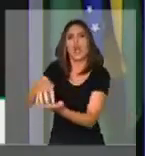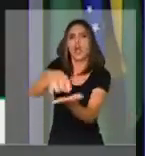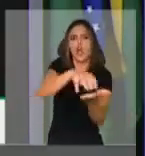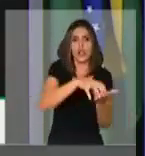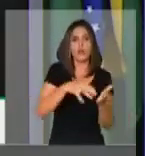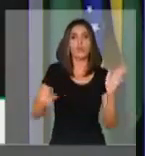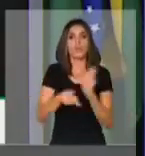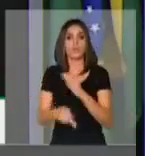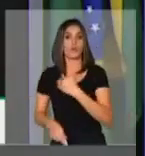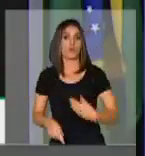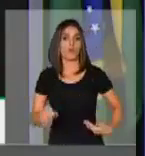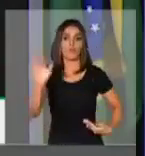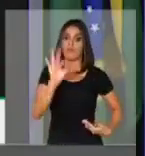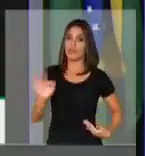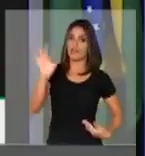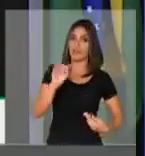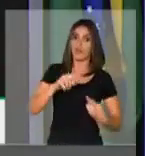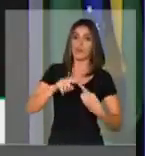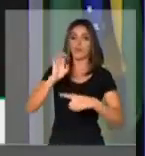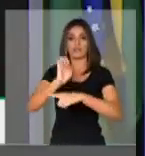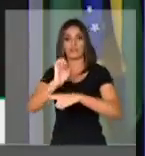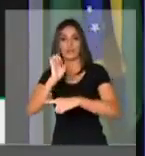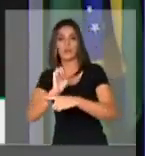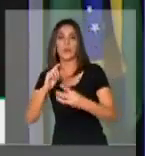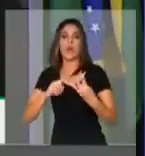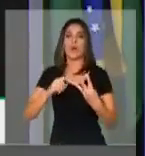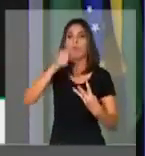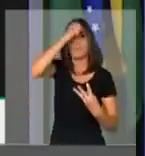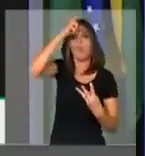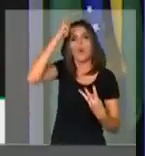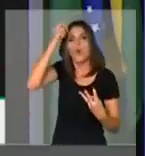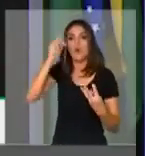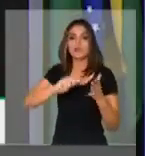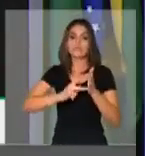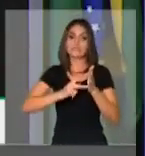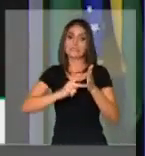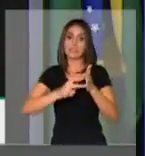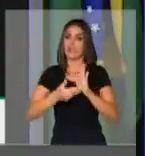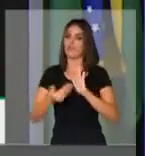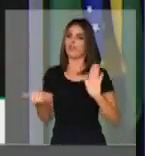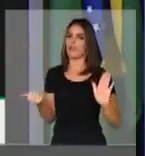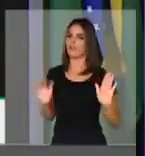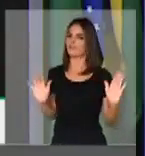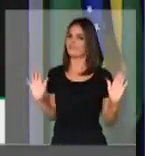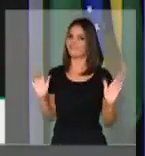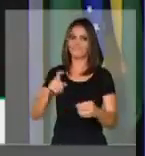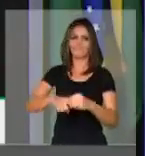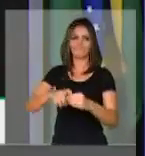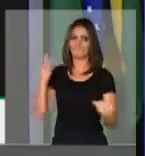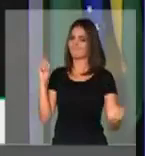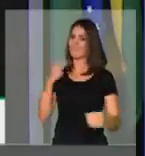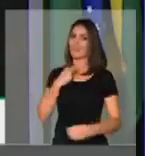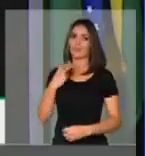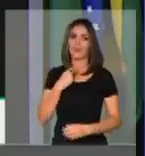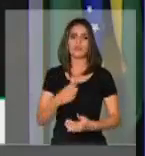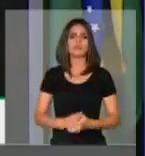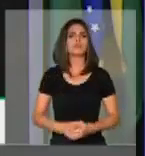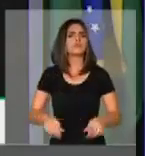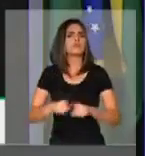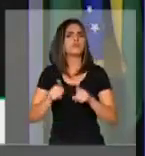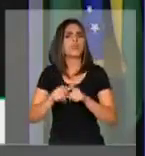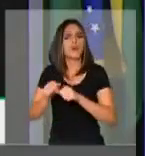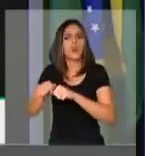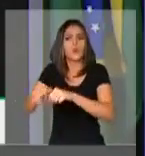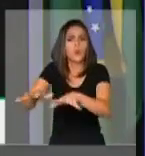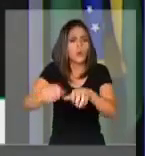da administração pública federal, estadual, distrital e municipal, excluídos os sindicatos rurais. No entanto, sem contar com a capilaridade